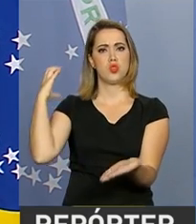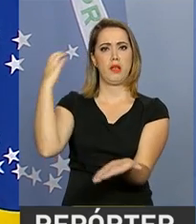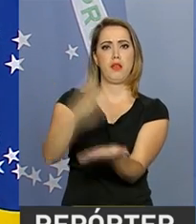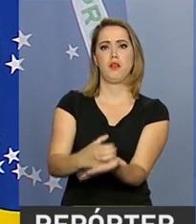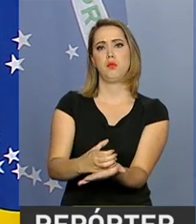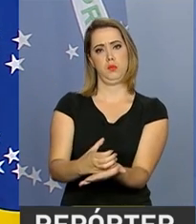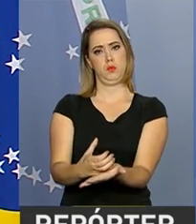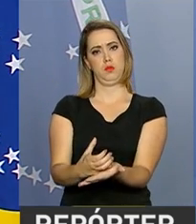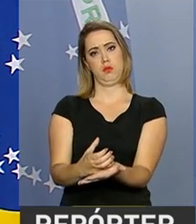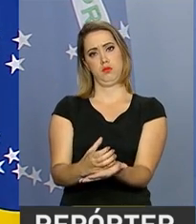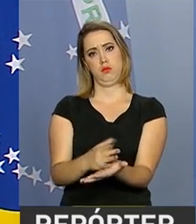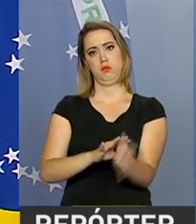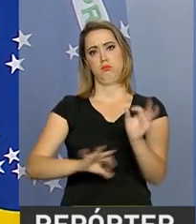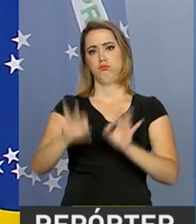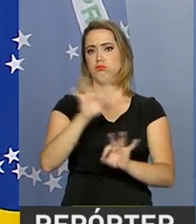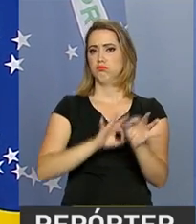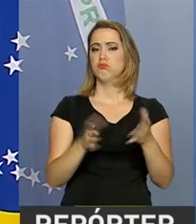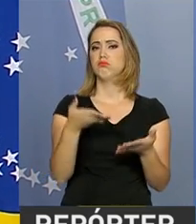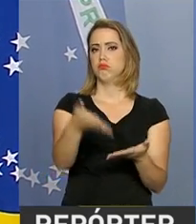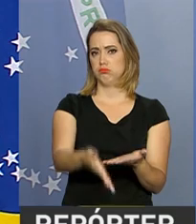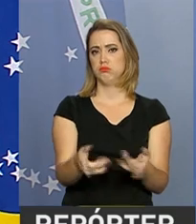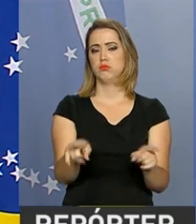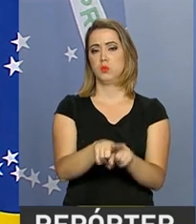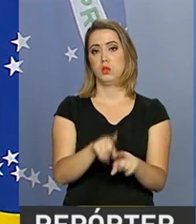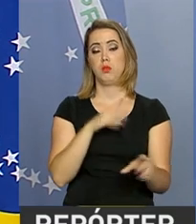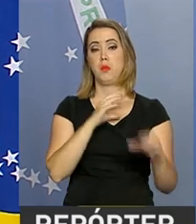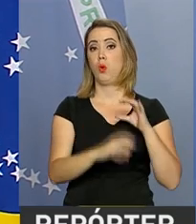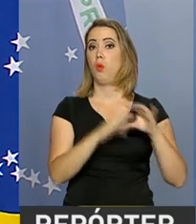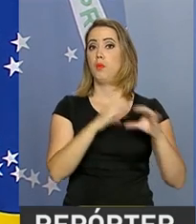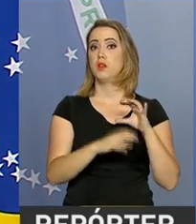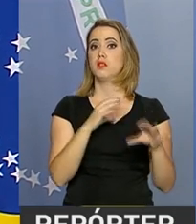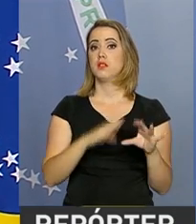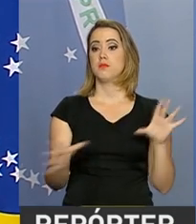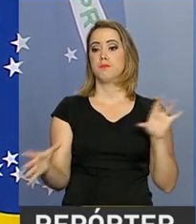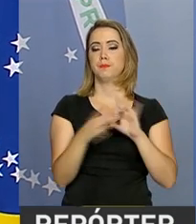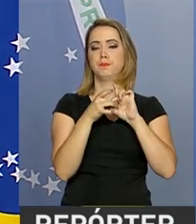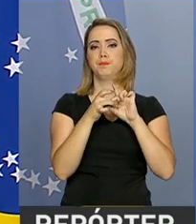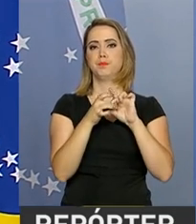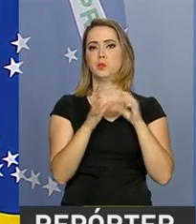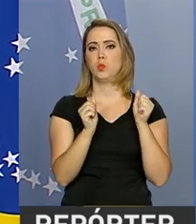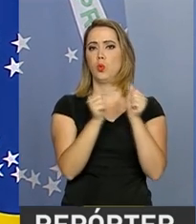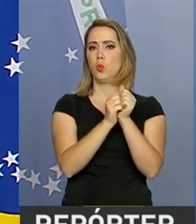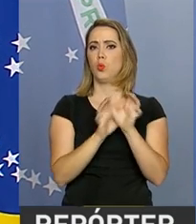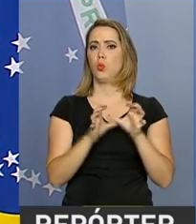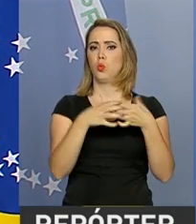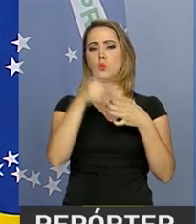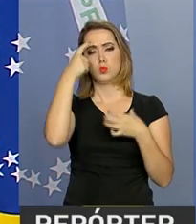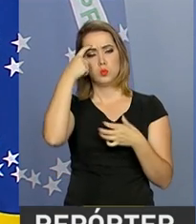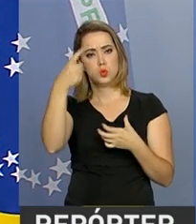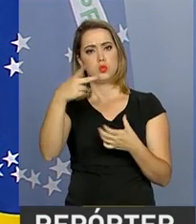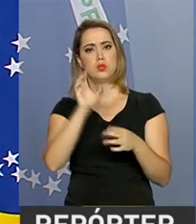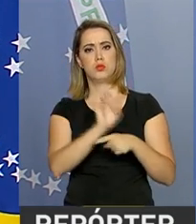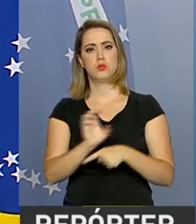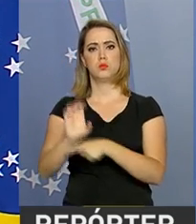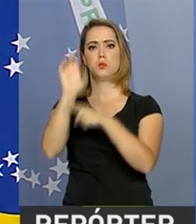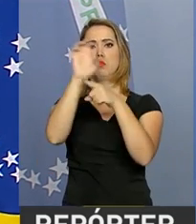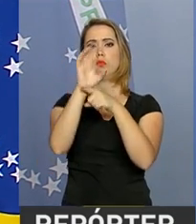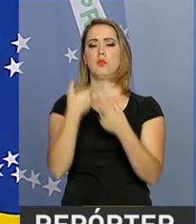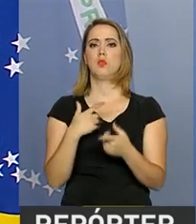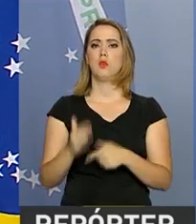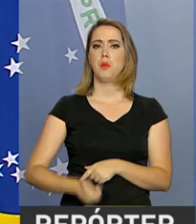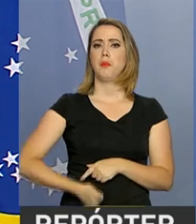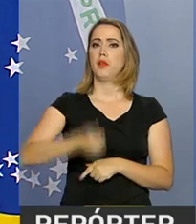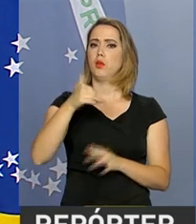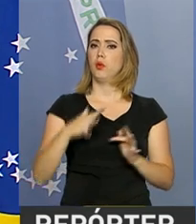se determinou comunicação ainda mais próxima com setores de inteligência dos Estados para dar